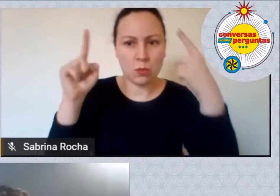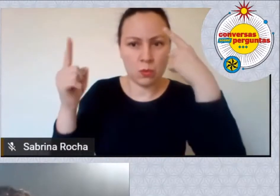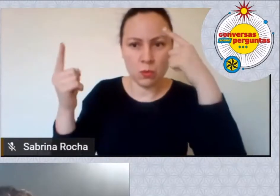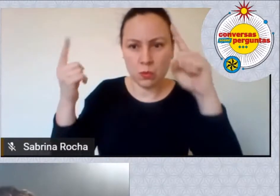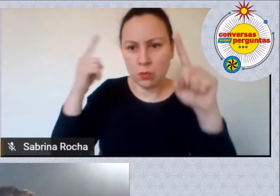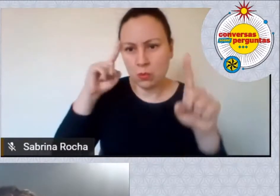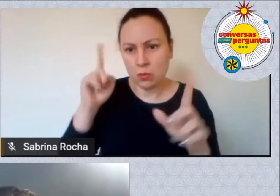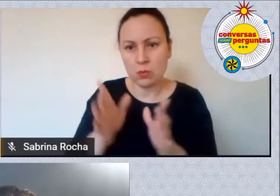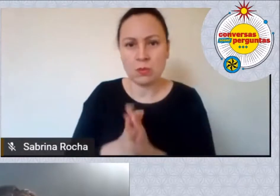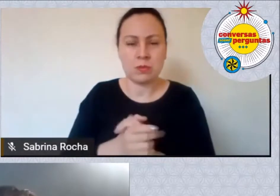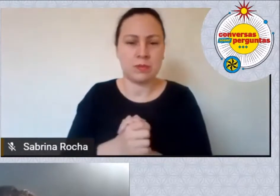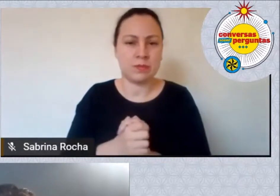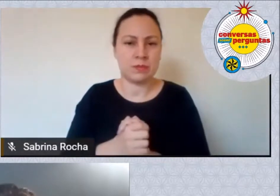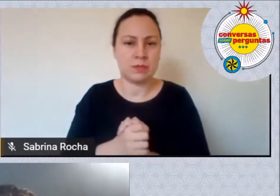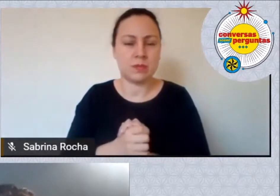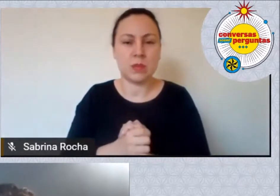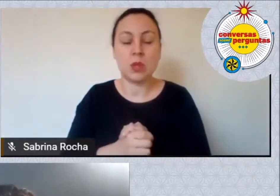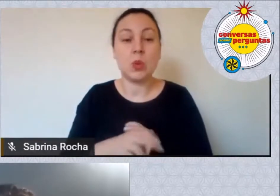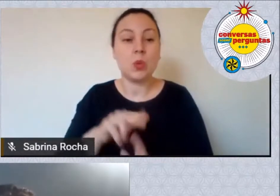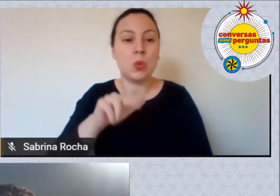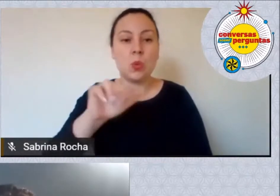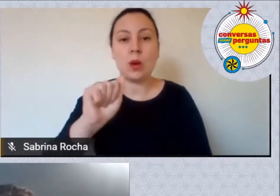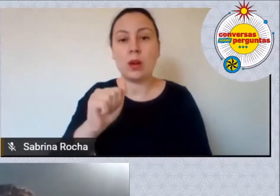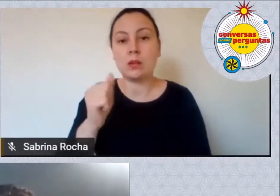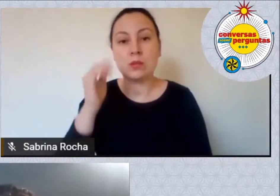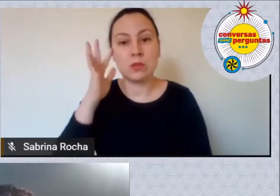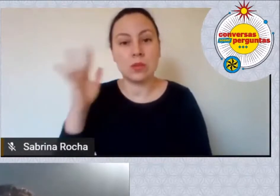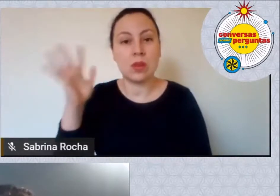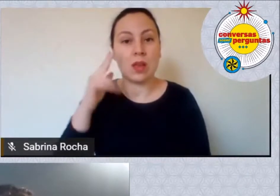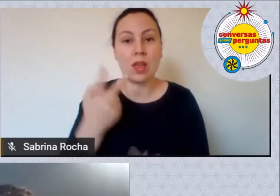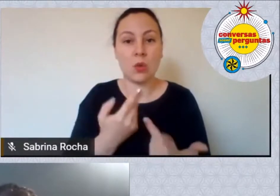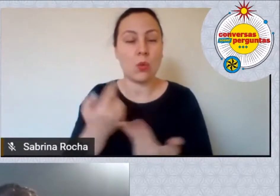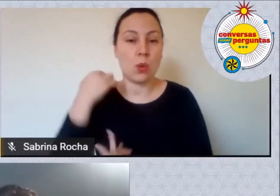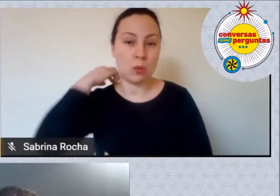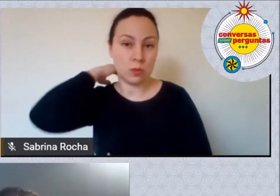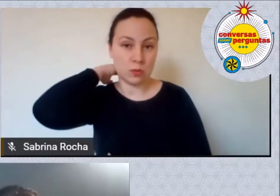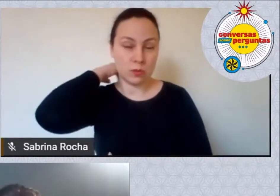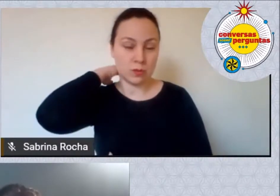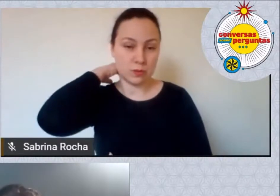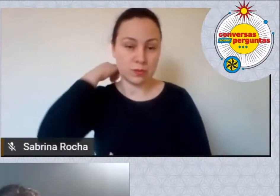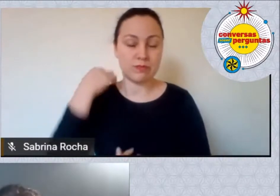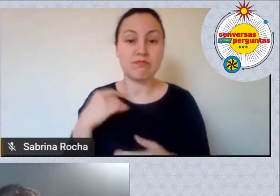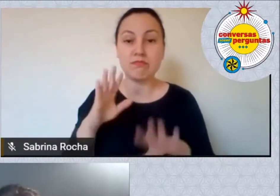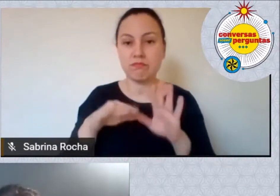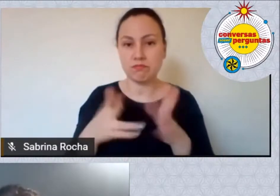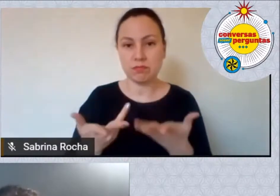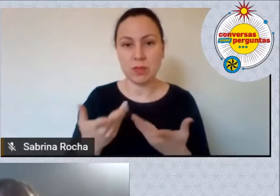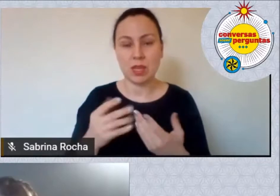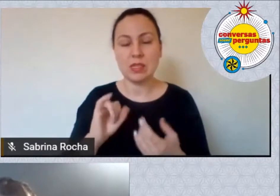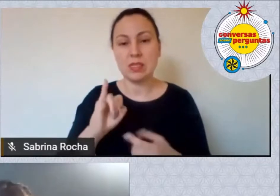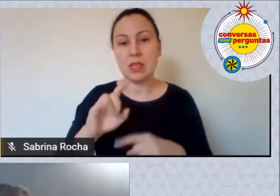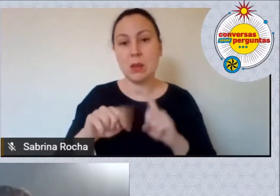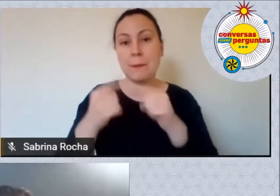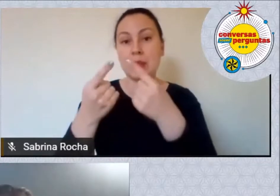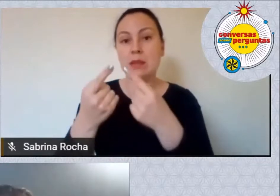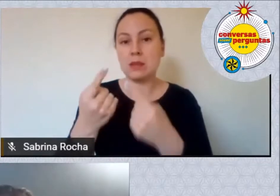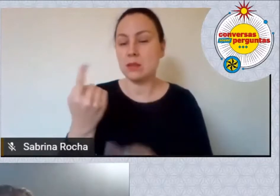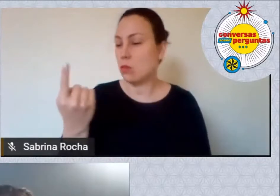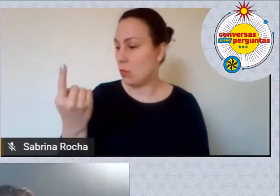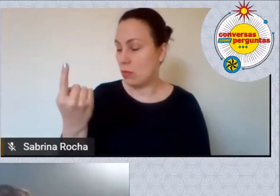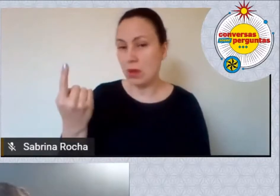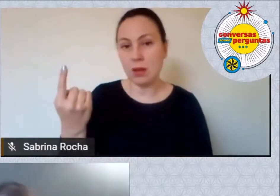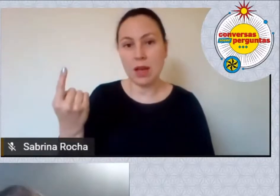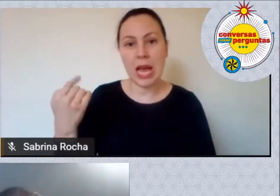desse jeito. Talvez já entabulando essa ideia de que uma mudança pode inaugurar uma série de